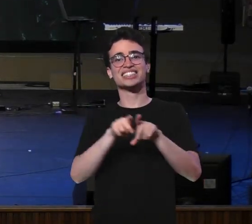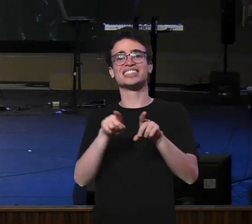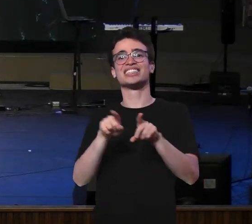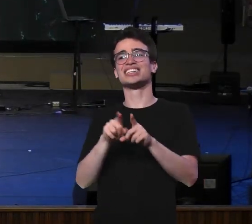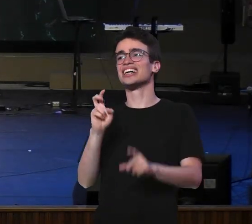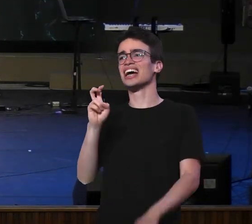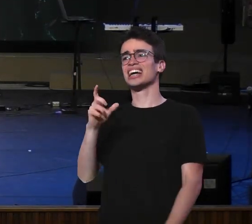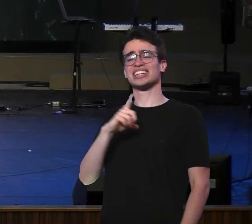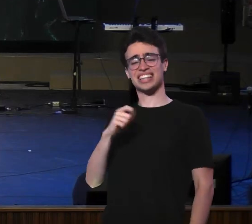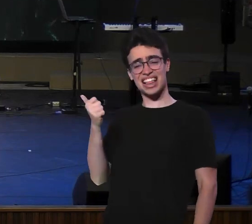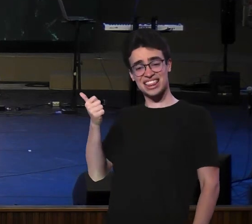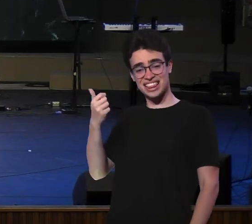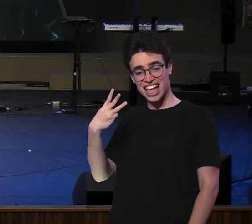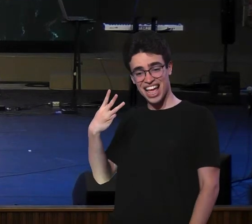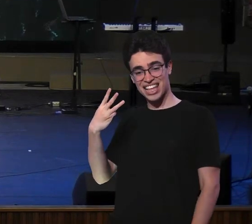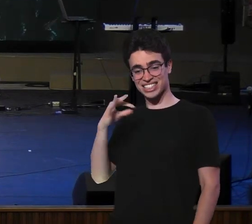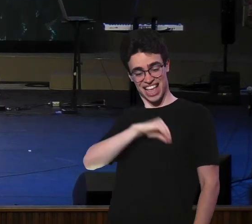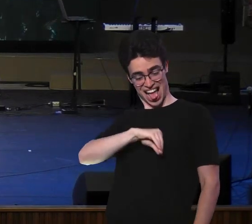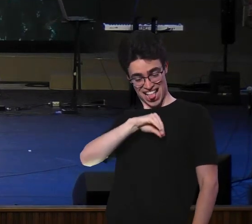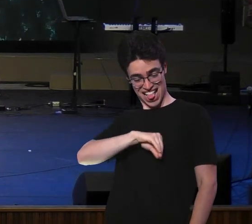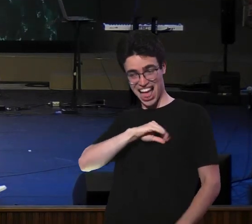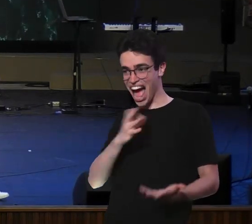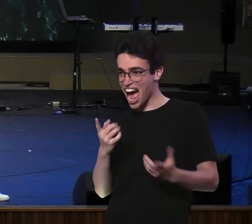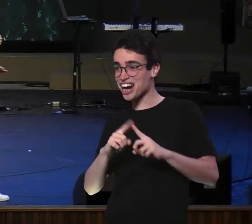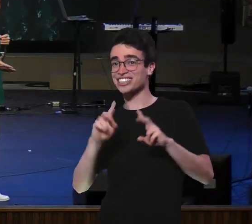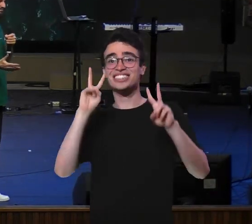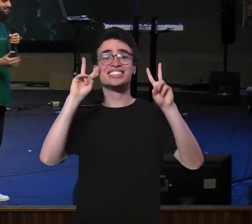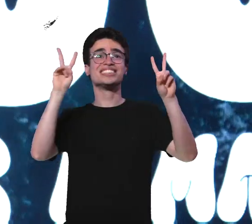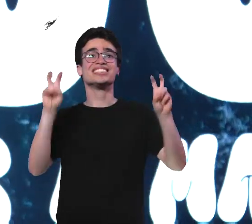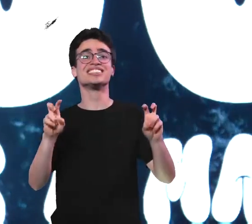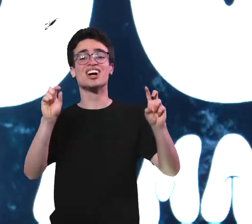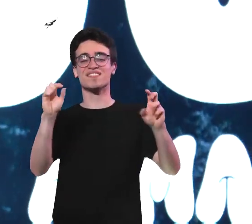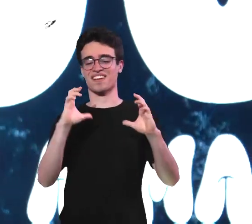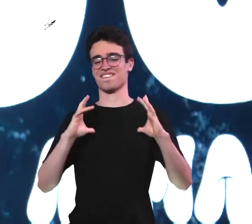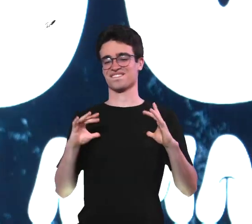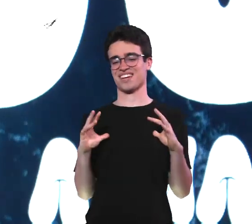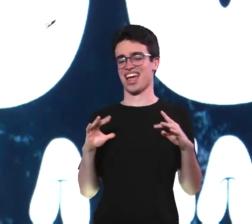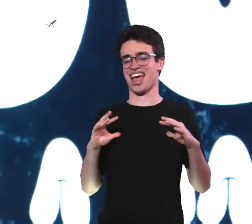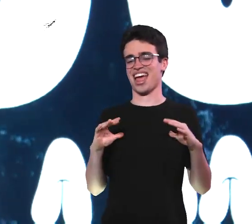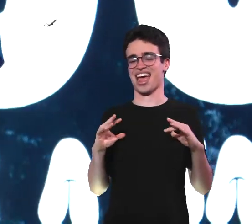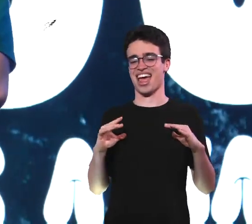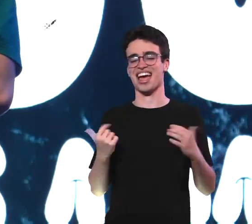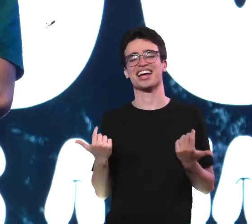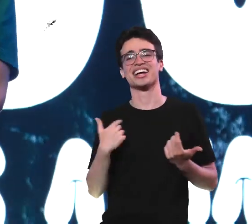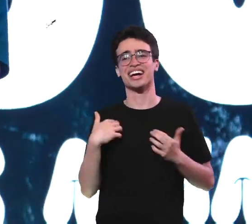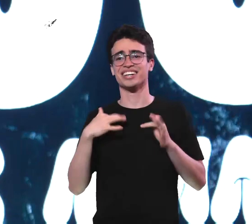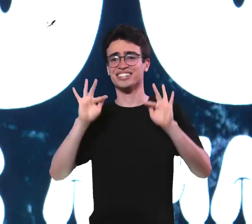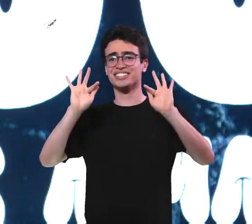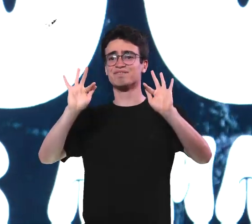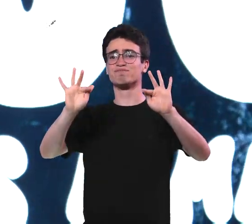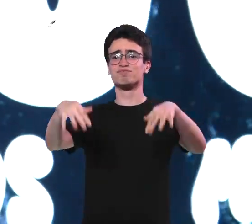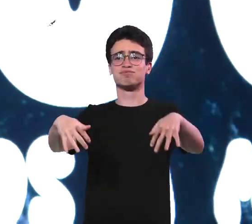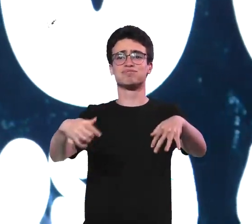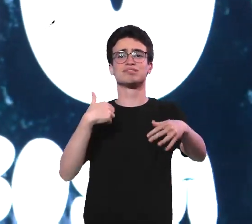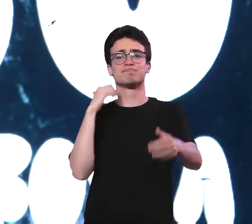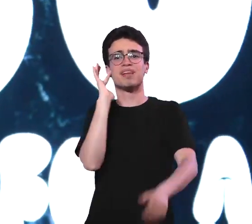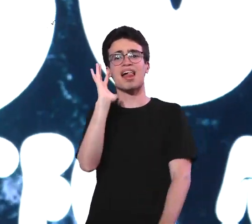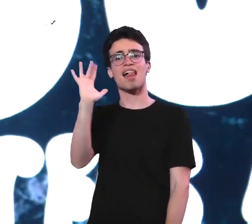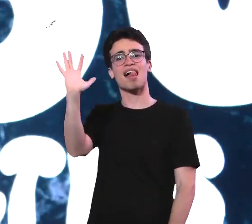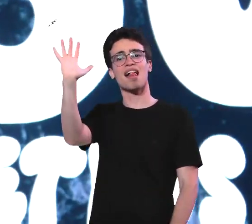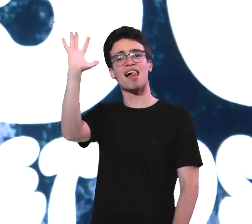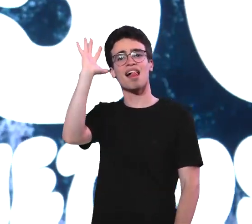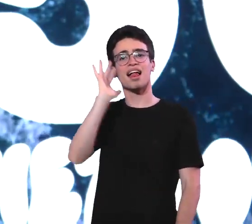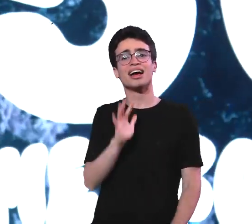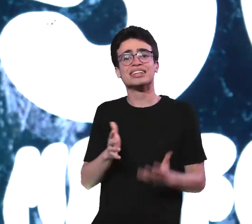não tem 13º, né? Mas só quer saber das férias. Vai chegando o fim do ano e a gente já